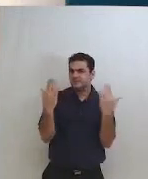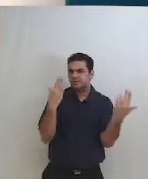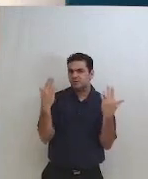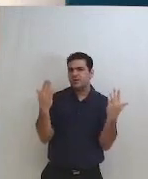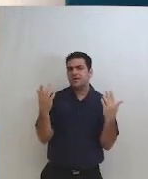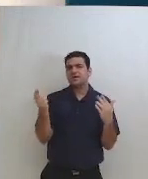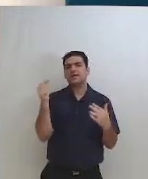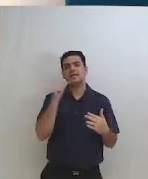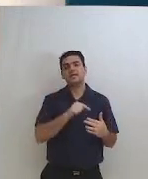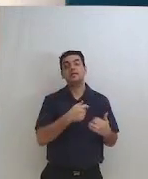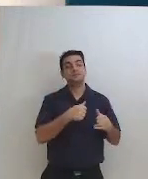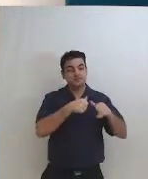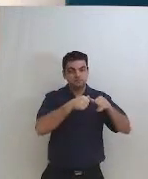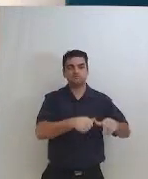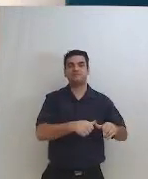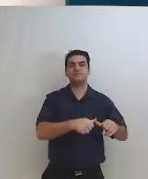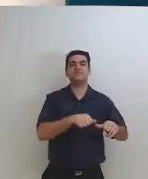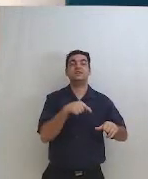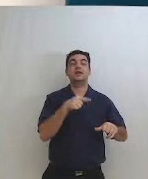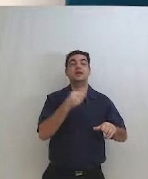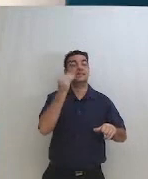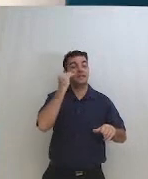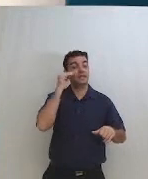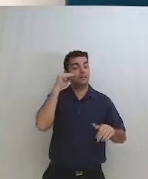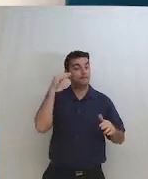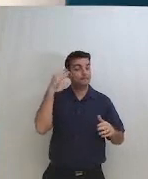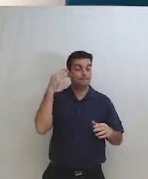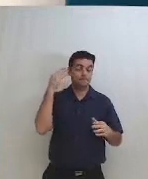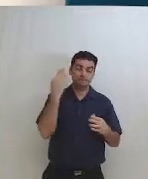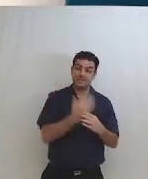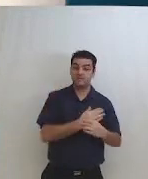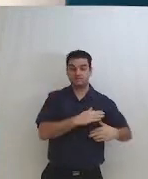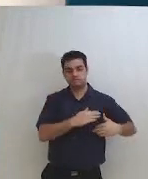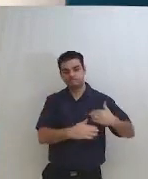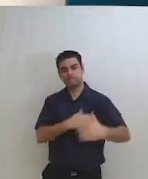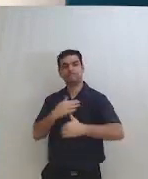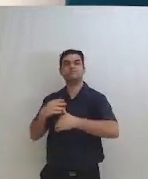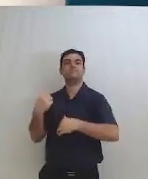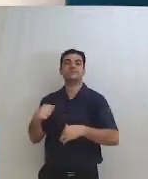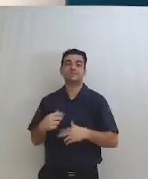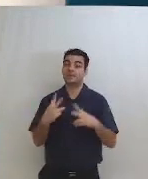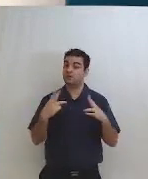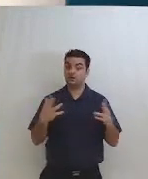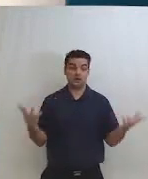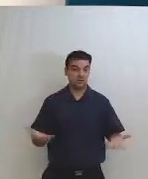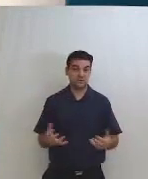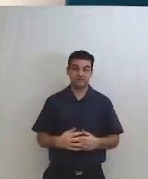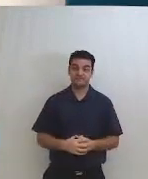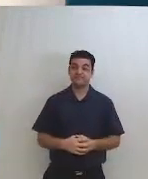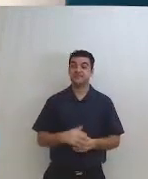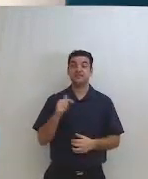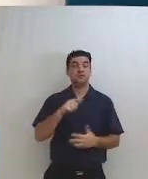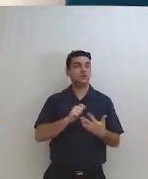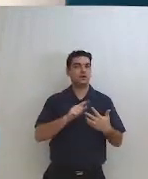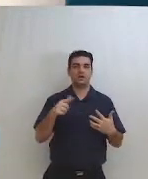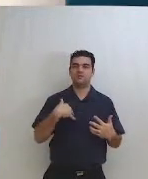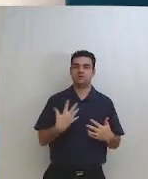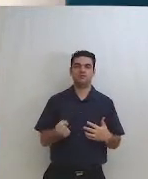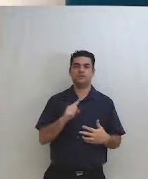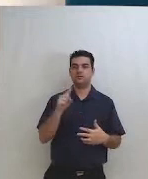egregação provisória ao regime fixado na sentença condenatória, como ocorre na hipótese. Agravo regimental improvido, senhor presidente.